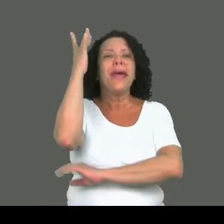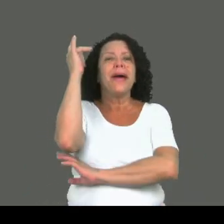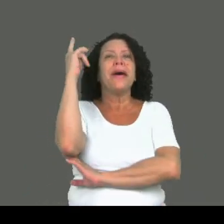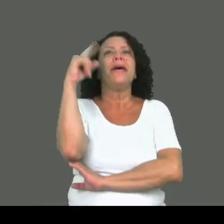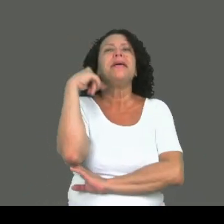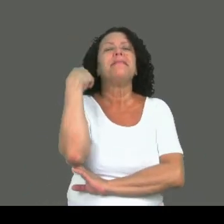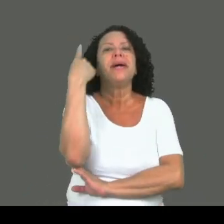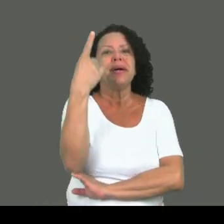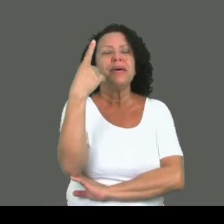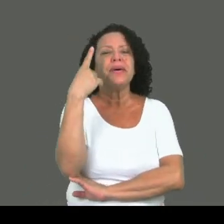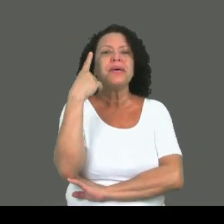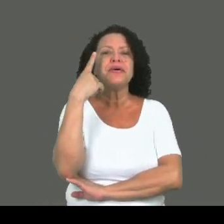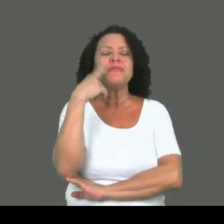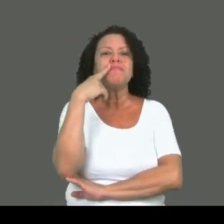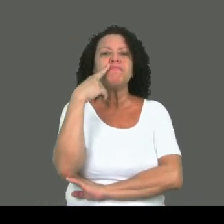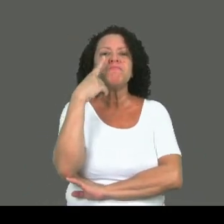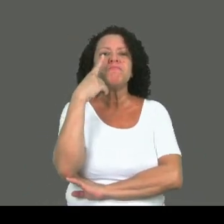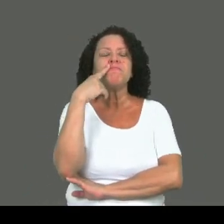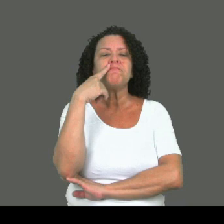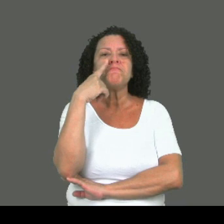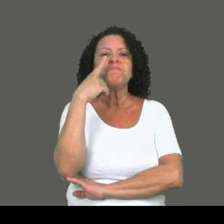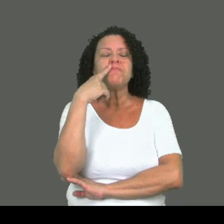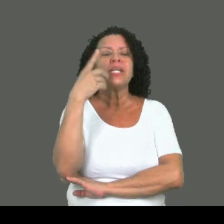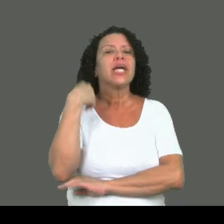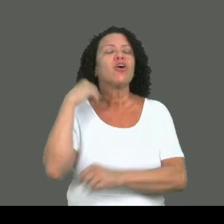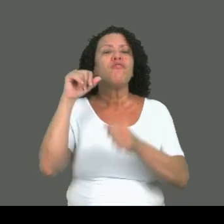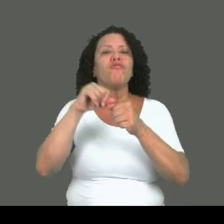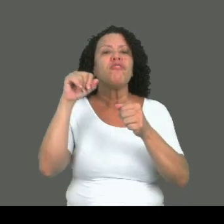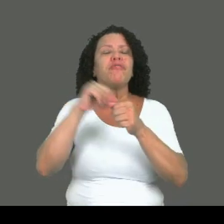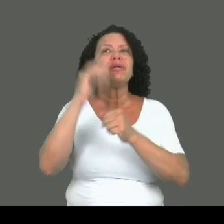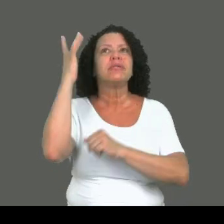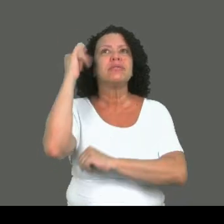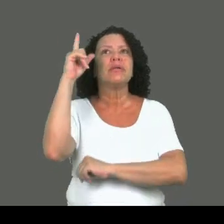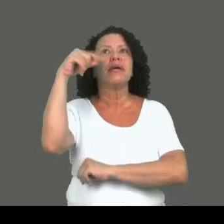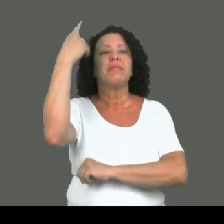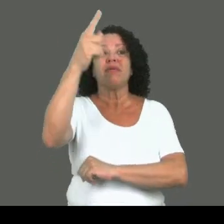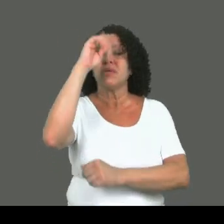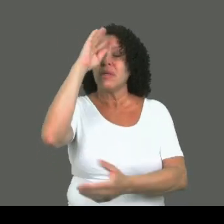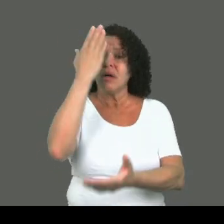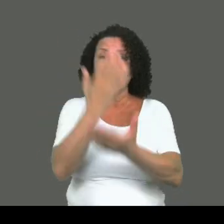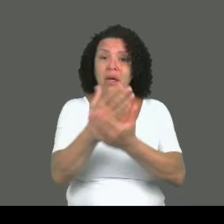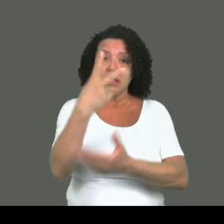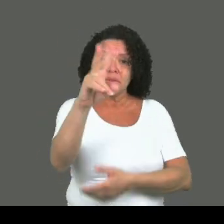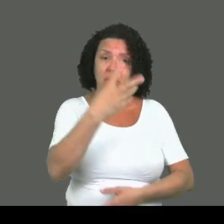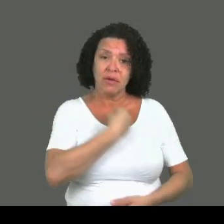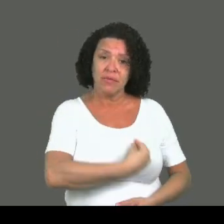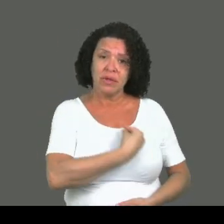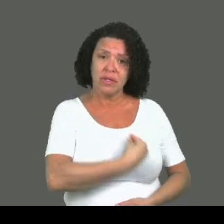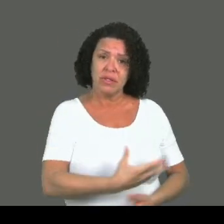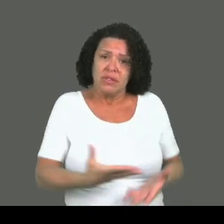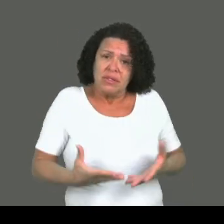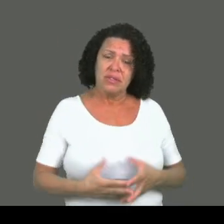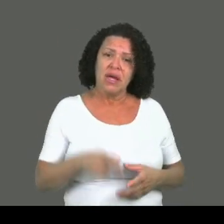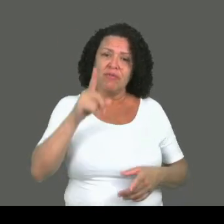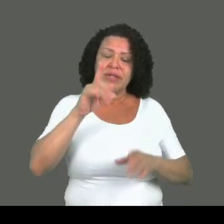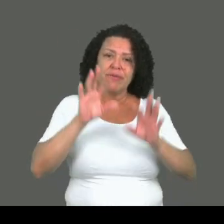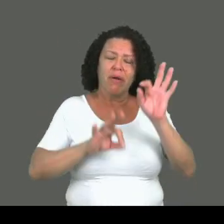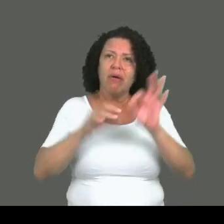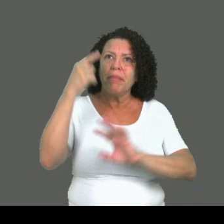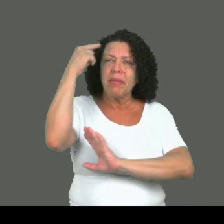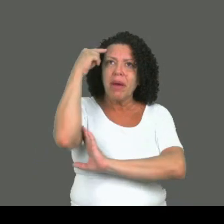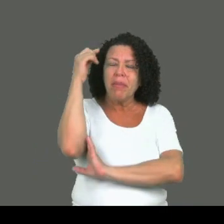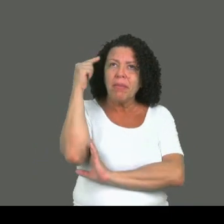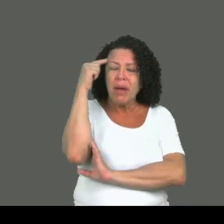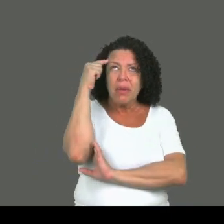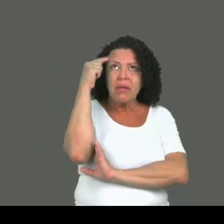projetar as suas angústias, a falta de confiança na sua vida. A gente fica projetando isso para o